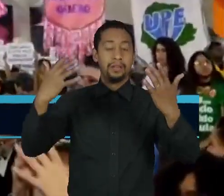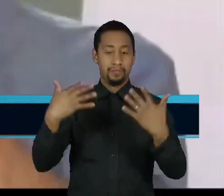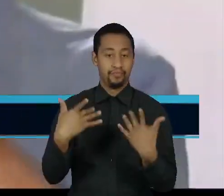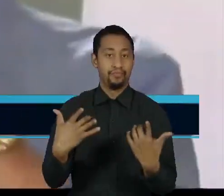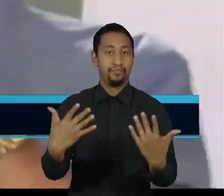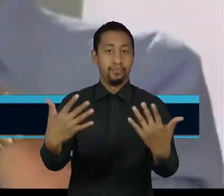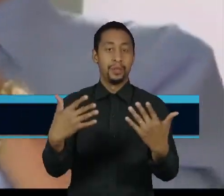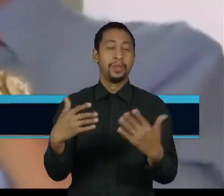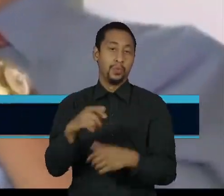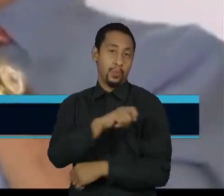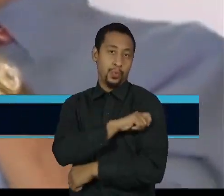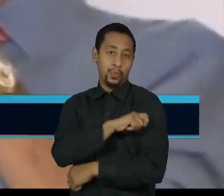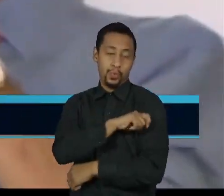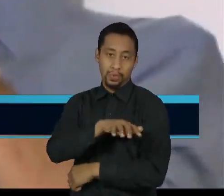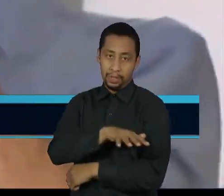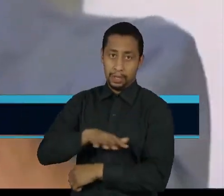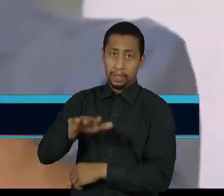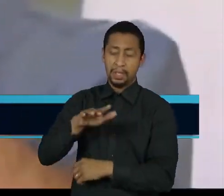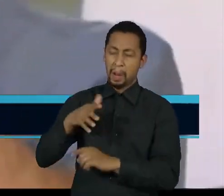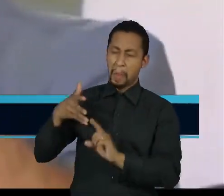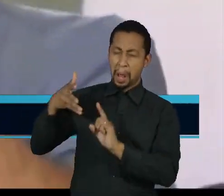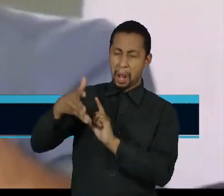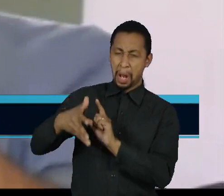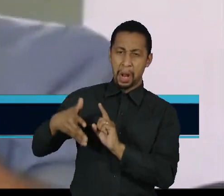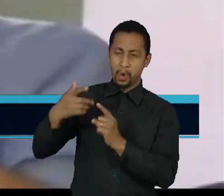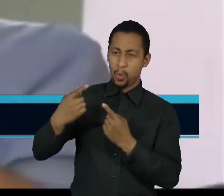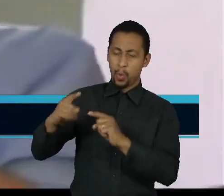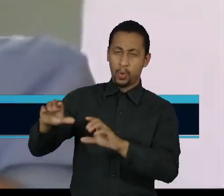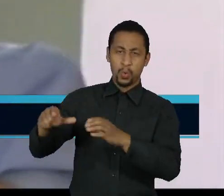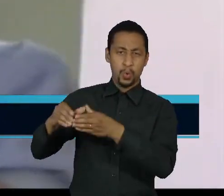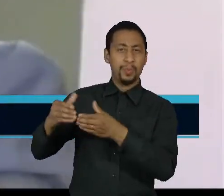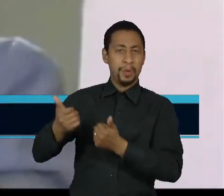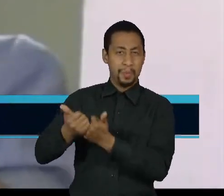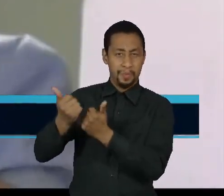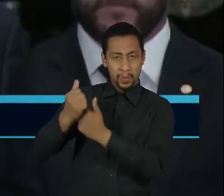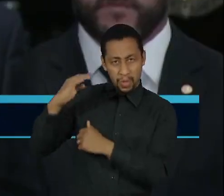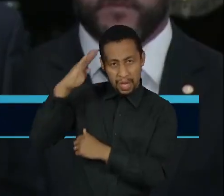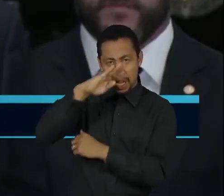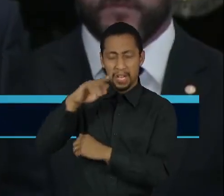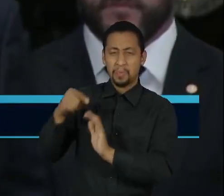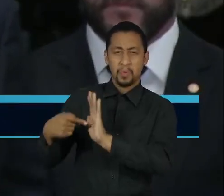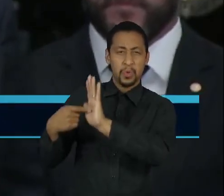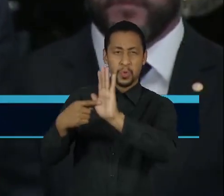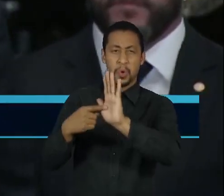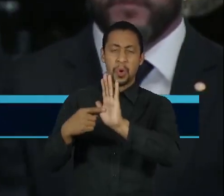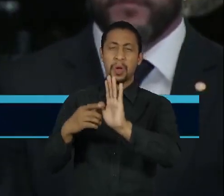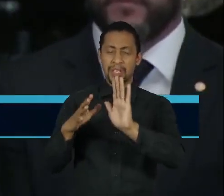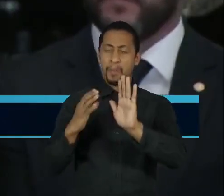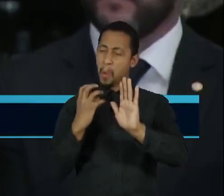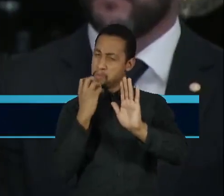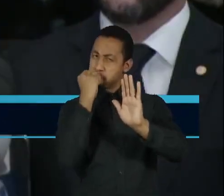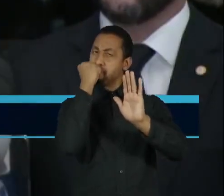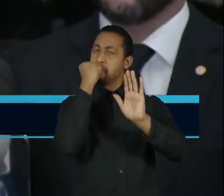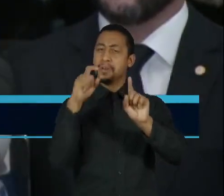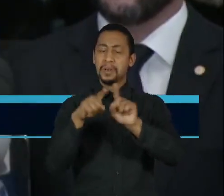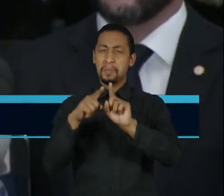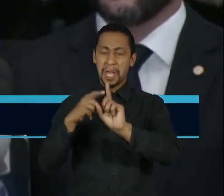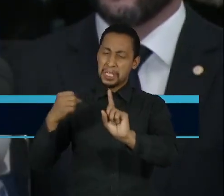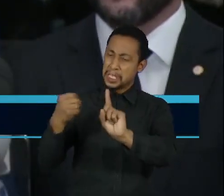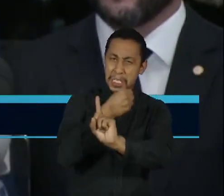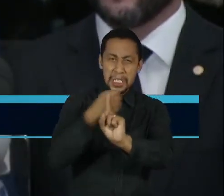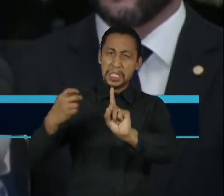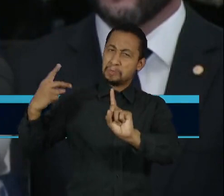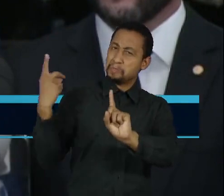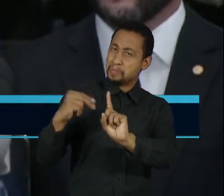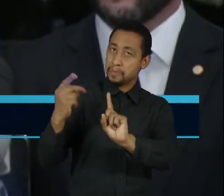ele fez referência ao bolsonarismo associado à censura e à tortura. Os senadores do PL, Flávio Bolsonaro e Jorge